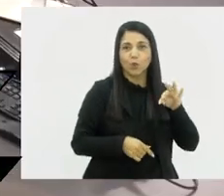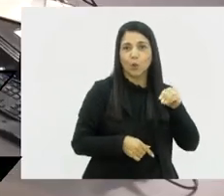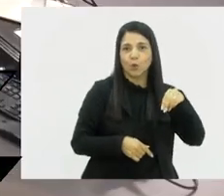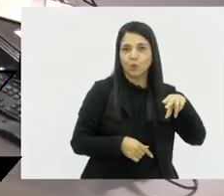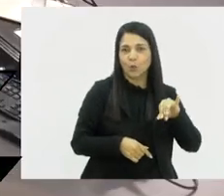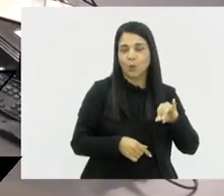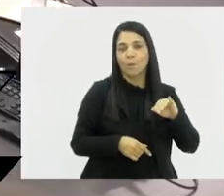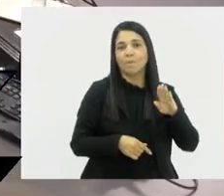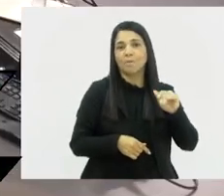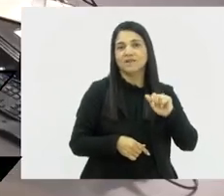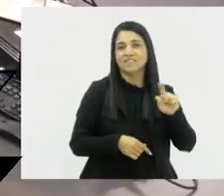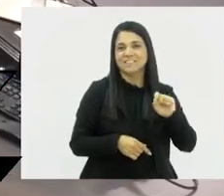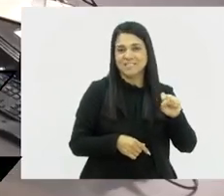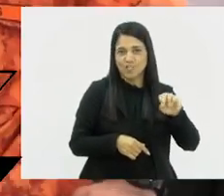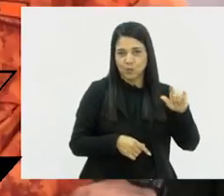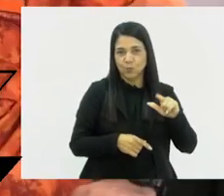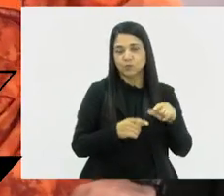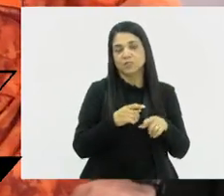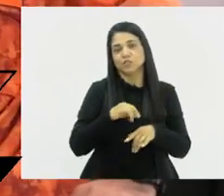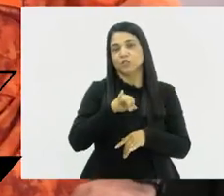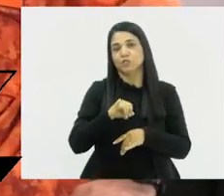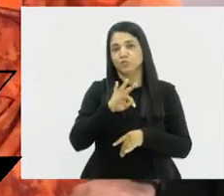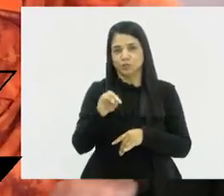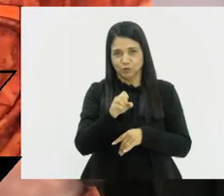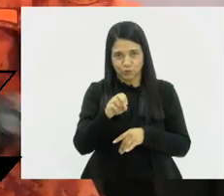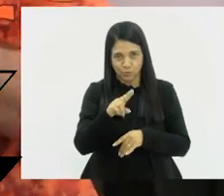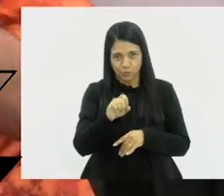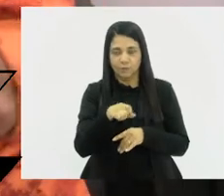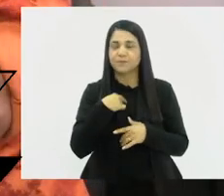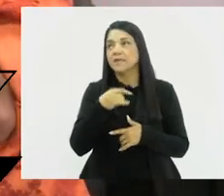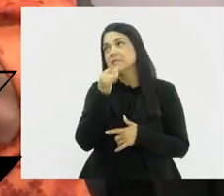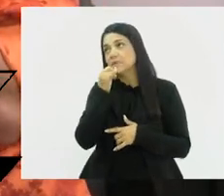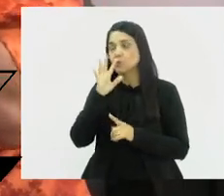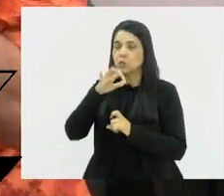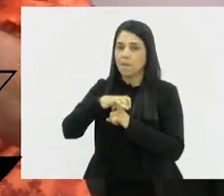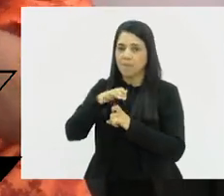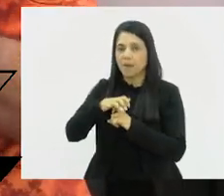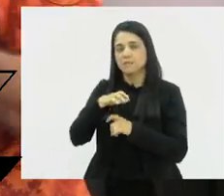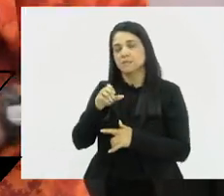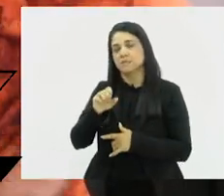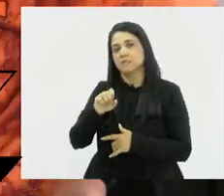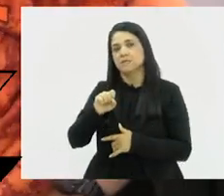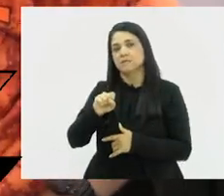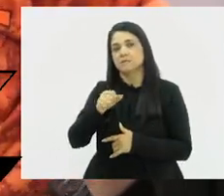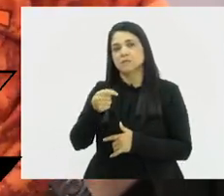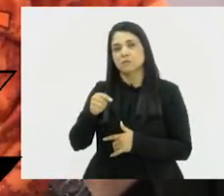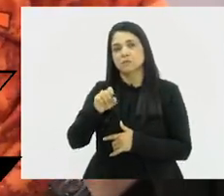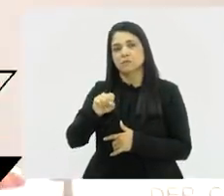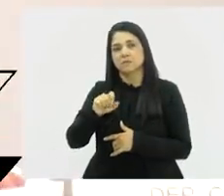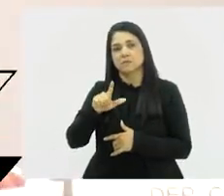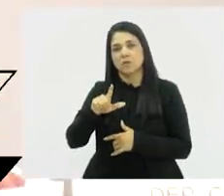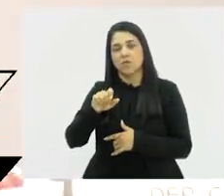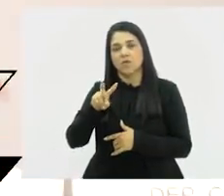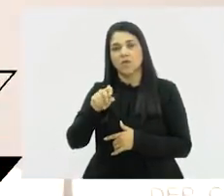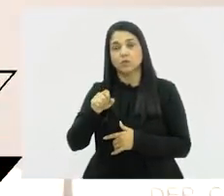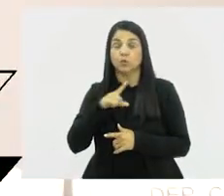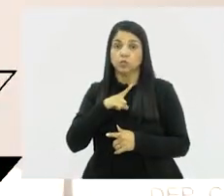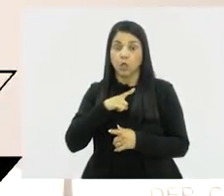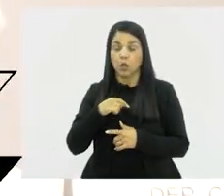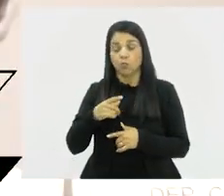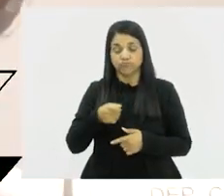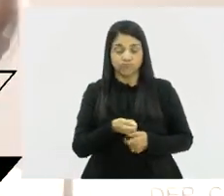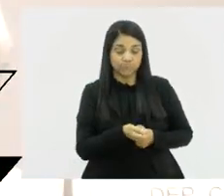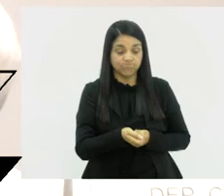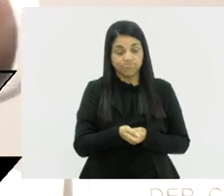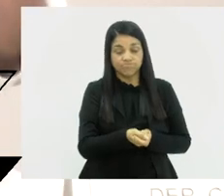Mas, então, eu pergunto o seguinte, por exemplo, hoje em dia, digamos, eu estou na Praça São Salvador e tem pitbull, e tem um corpo de bombeiros lá. Eu bato lá